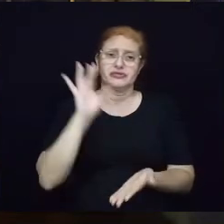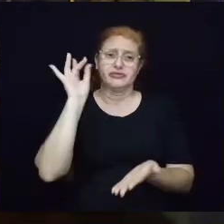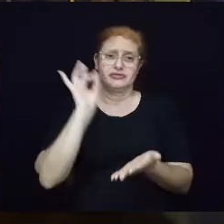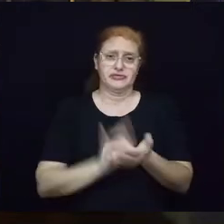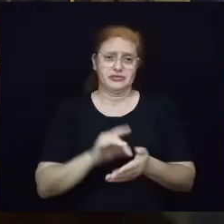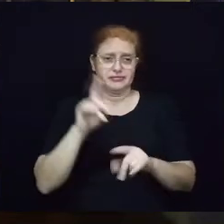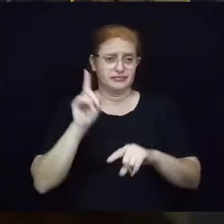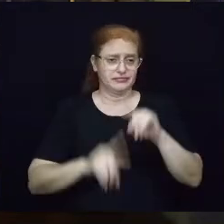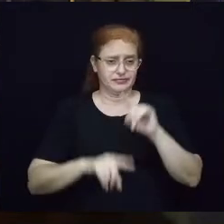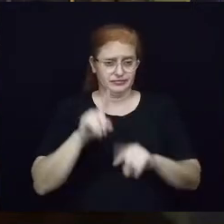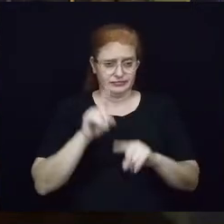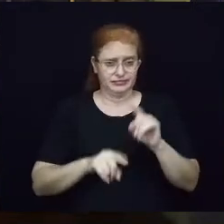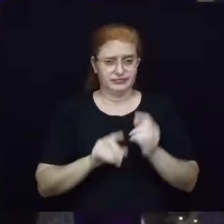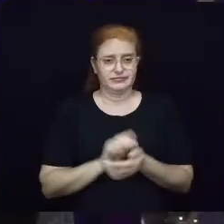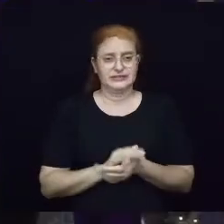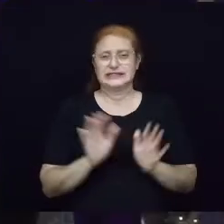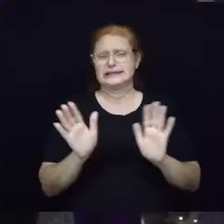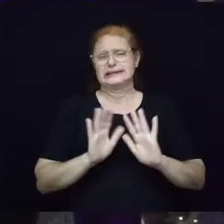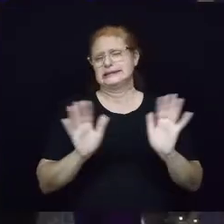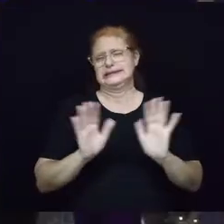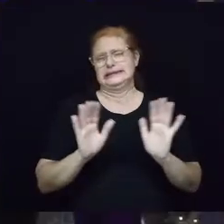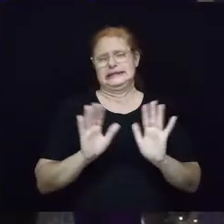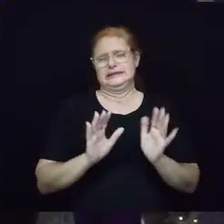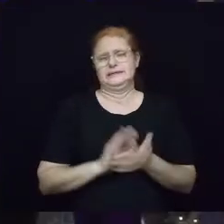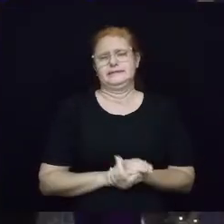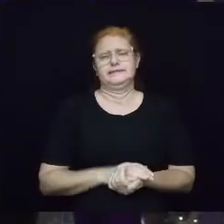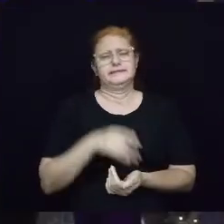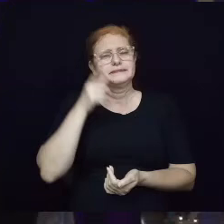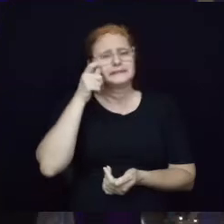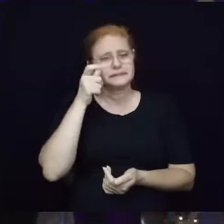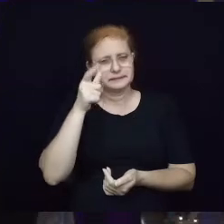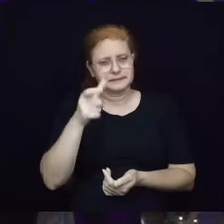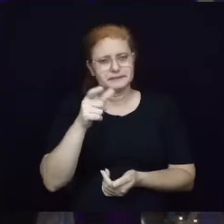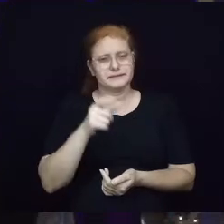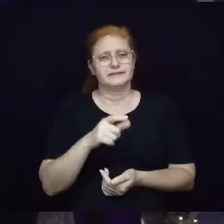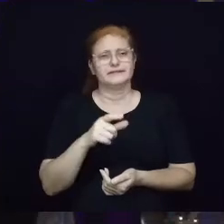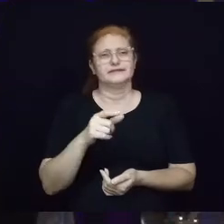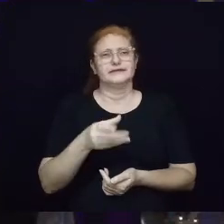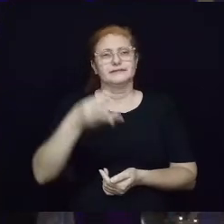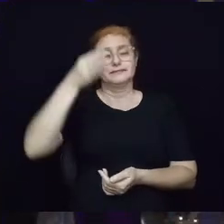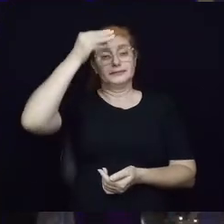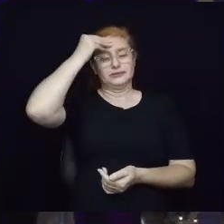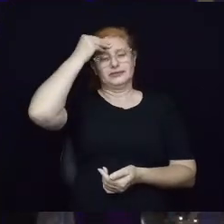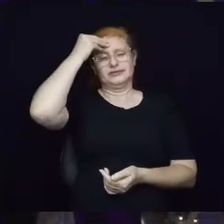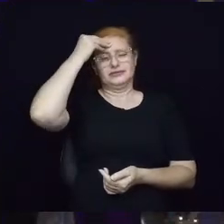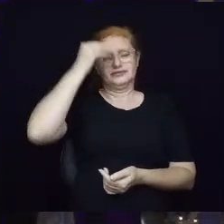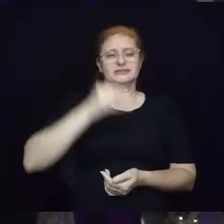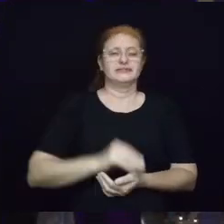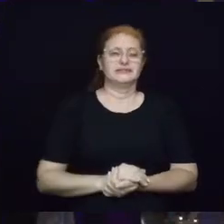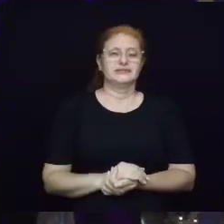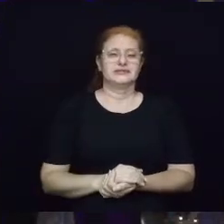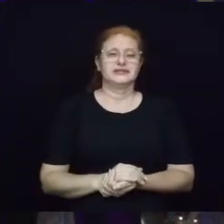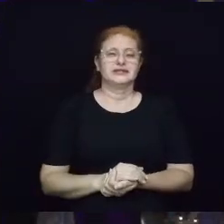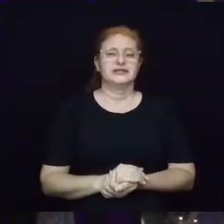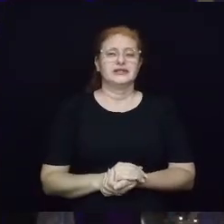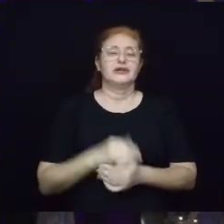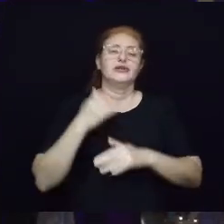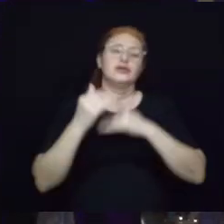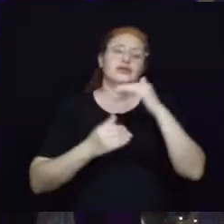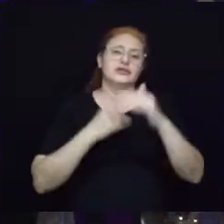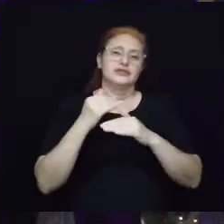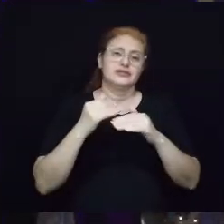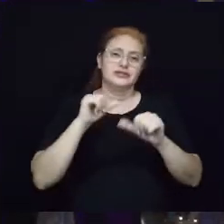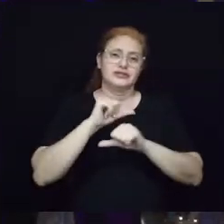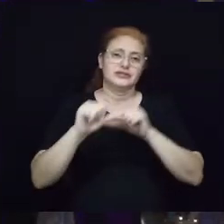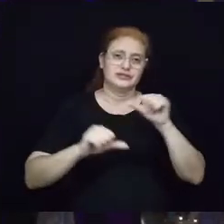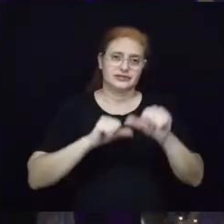do material? Não, me interessou uma frase que eu guardo até hoje, acho que é do Carl Andre, que ele dizia que o processo vira